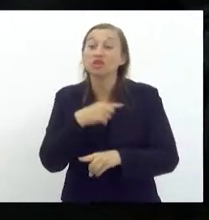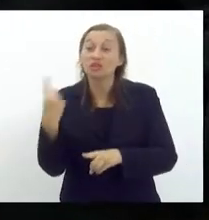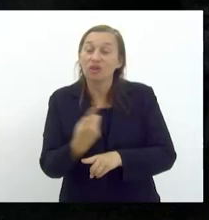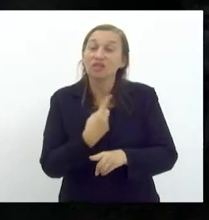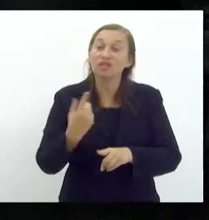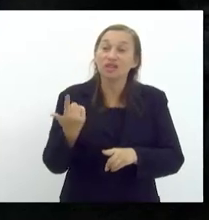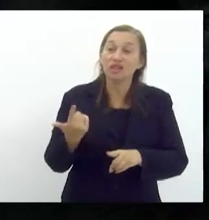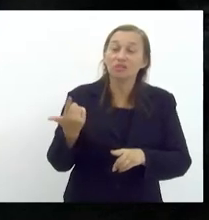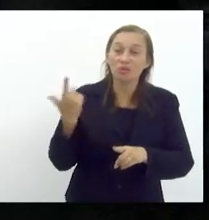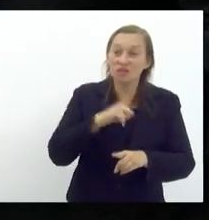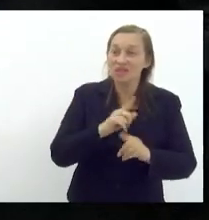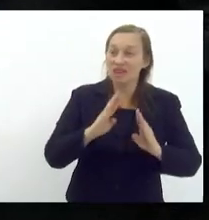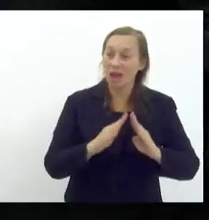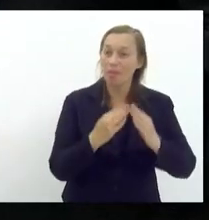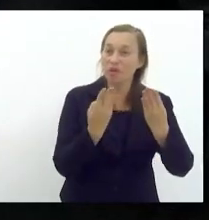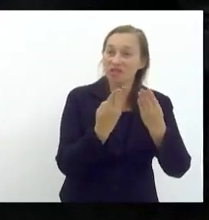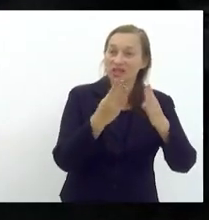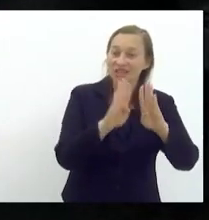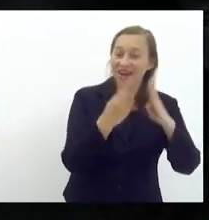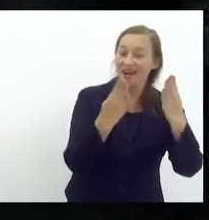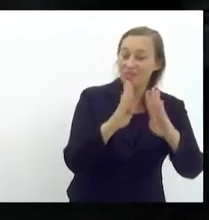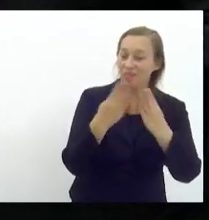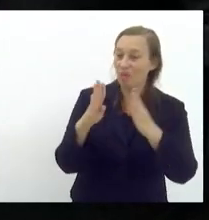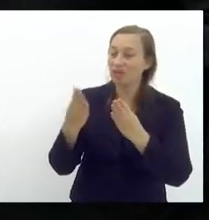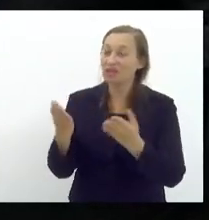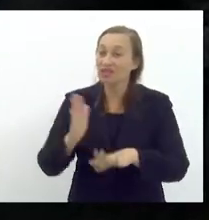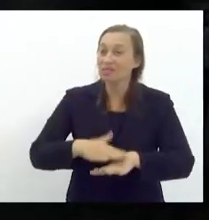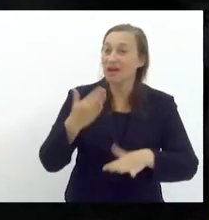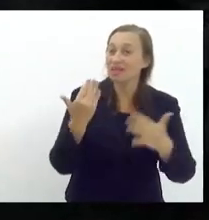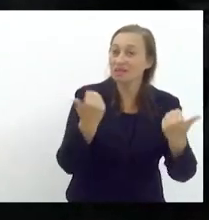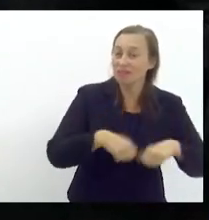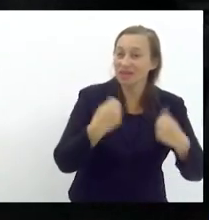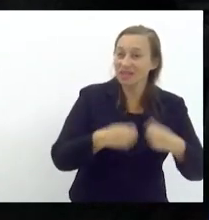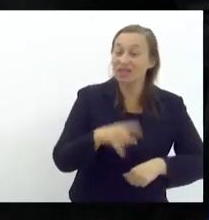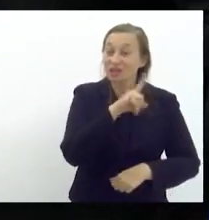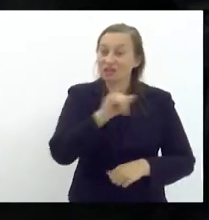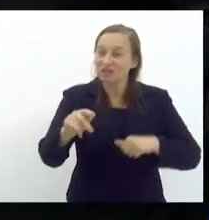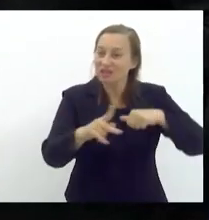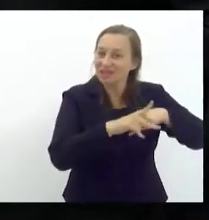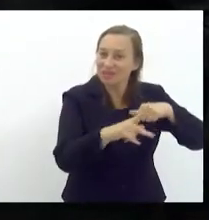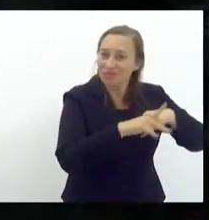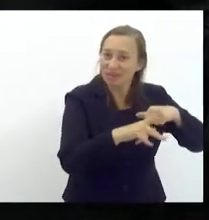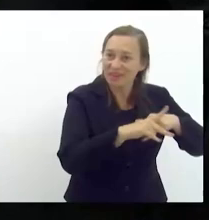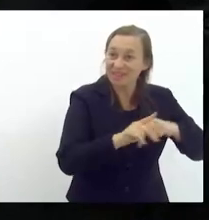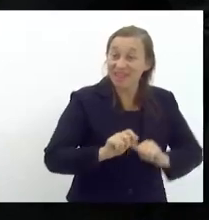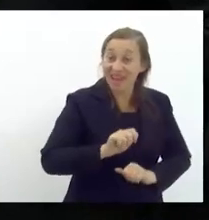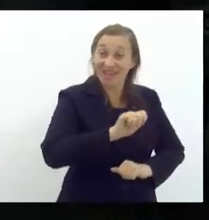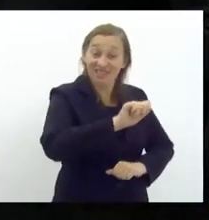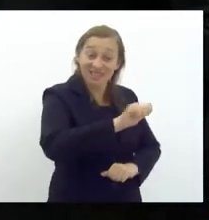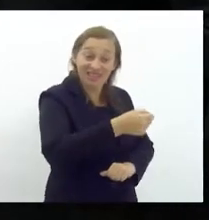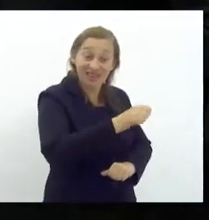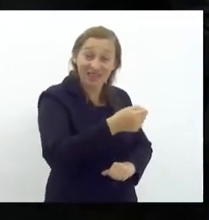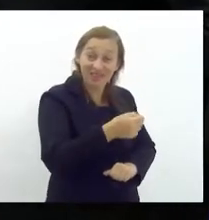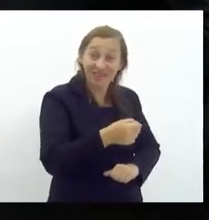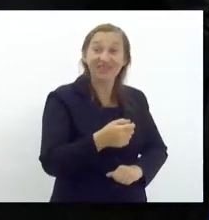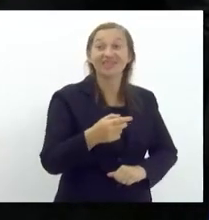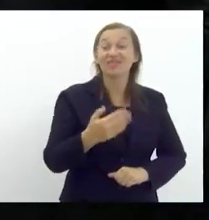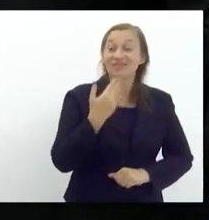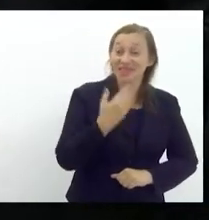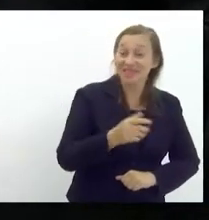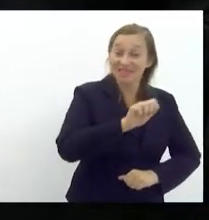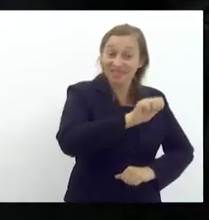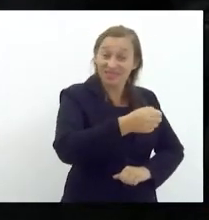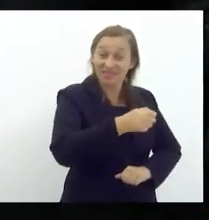abrir a porta da casa daqueles que mais precisa no dia de São Pedro que tem como por intercessão de São Pedro